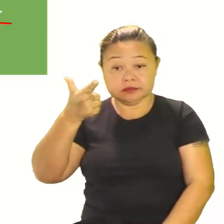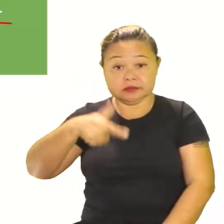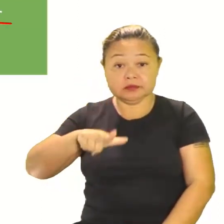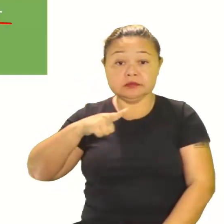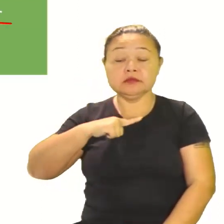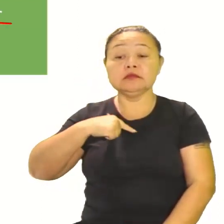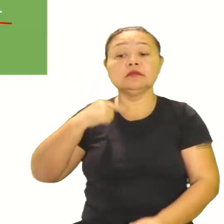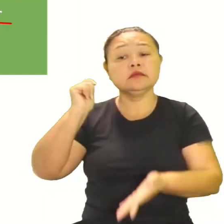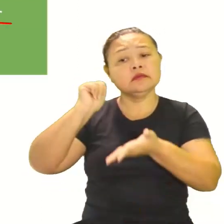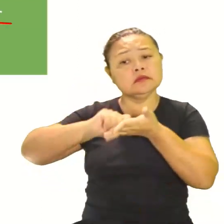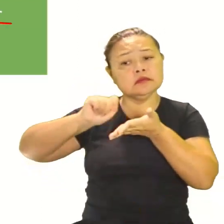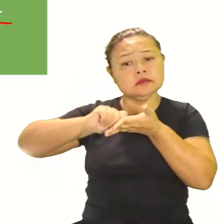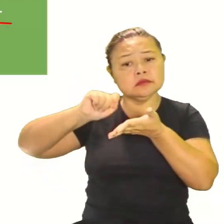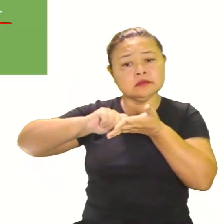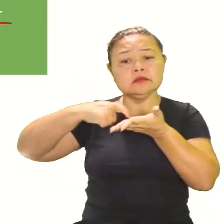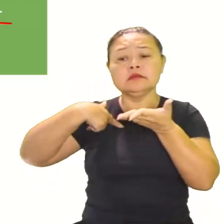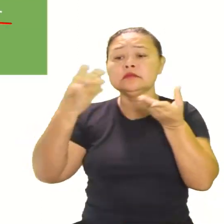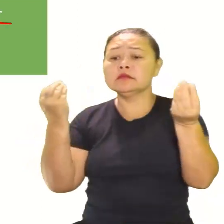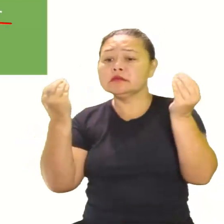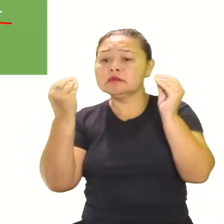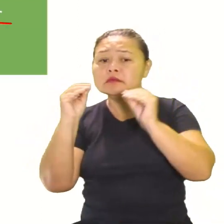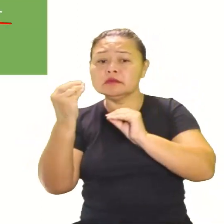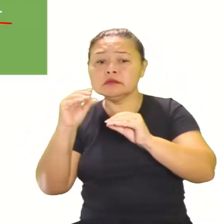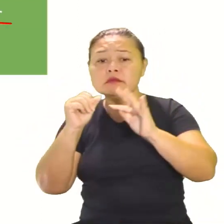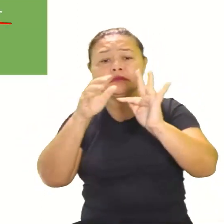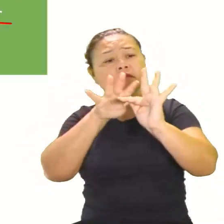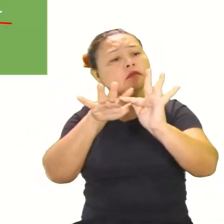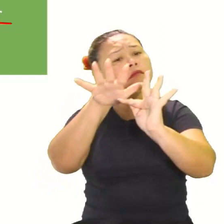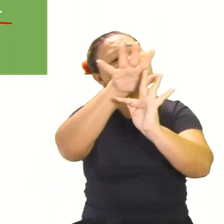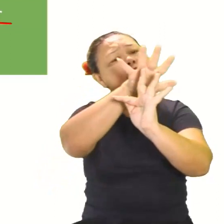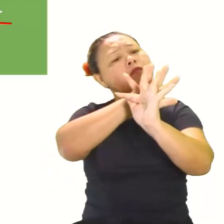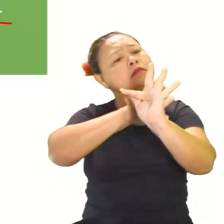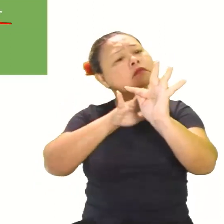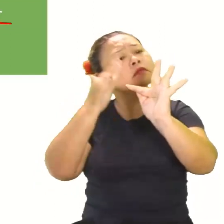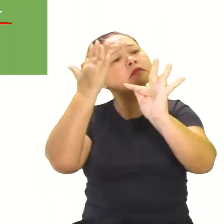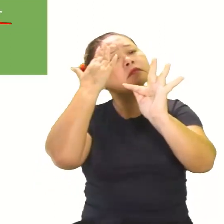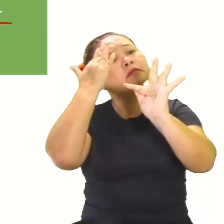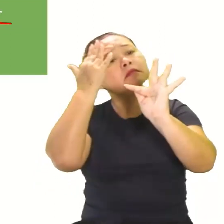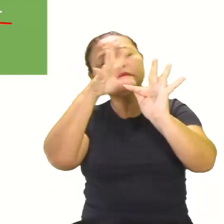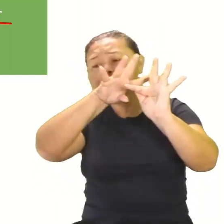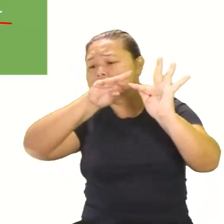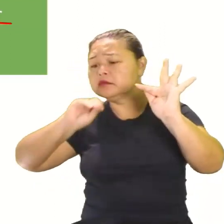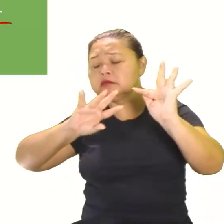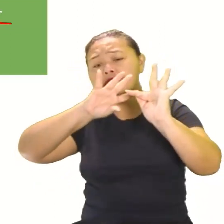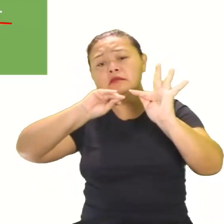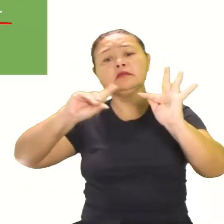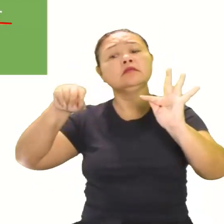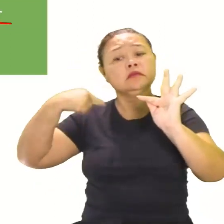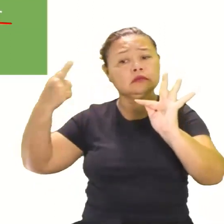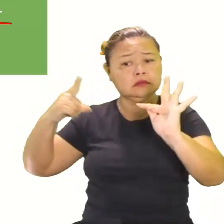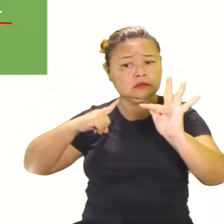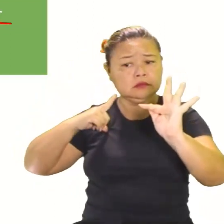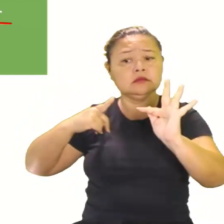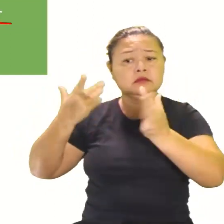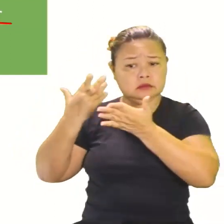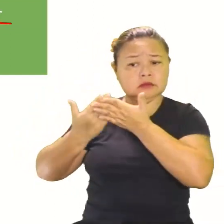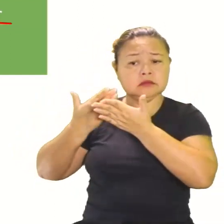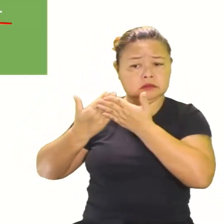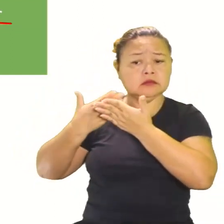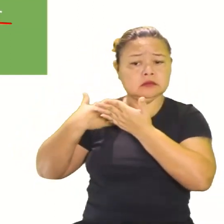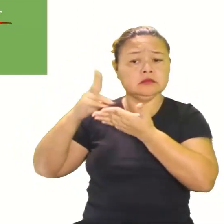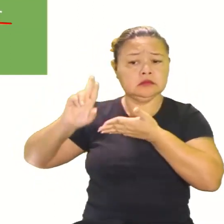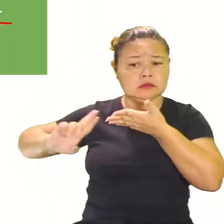e interpretar gráficos de funções modulares. Então tudo isso a gente já vem vendo nas aulas anteriores, né? E claro que hoje a gente finaliza com